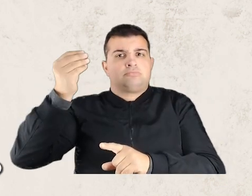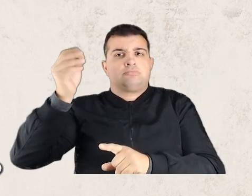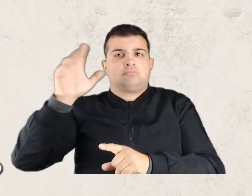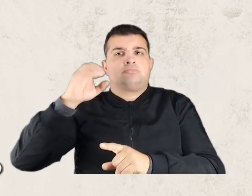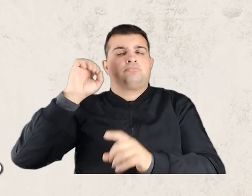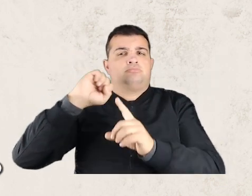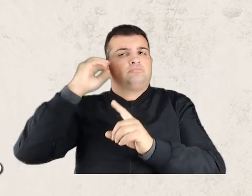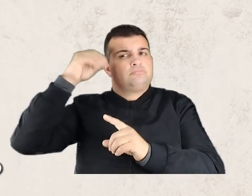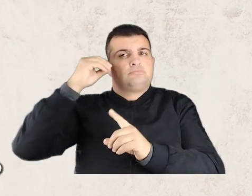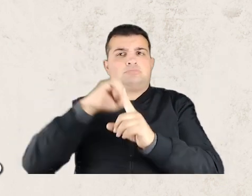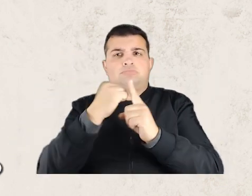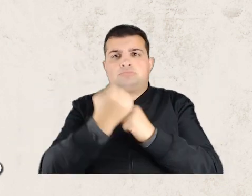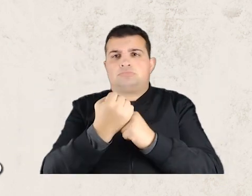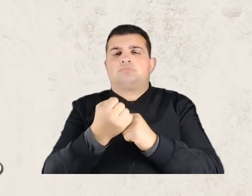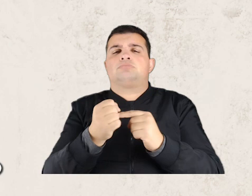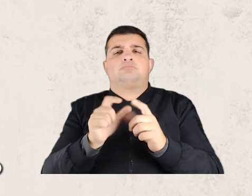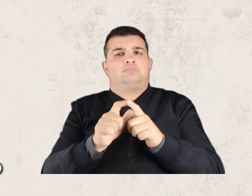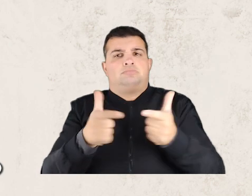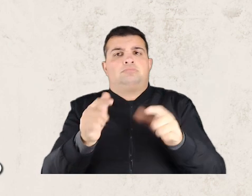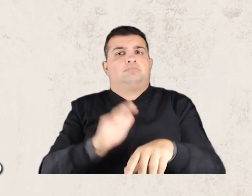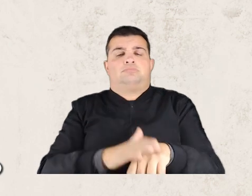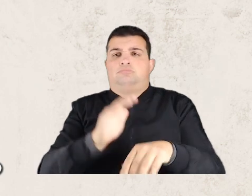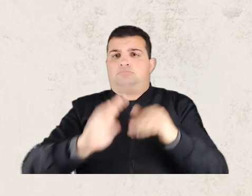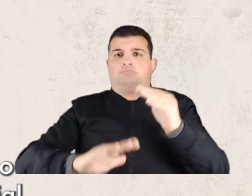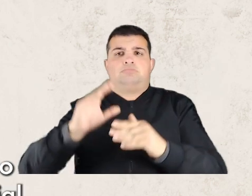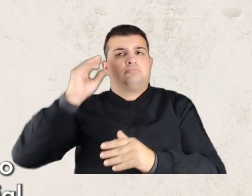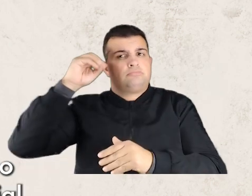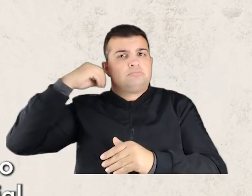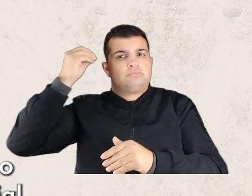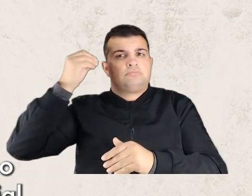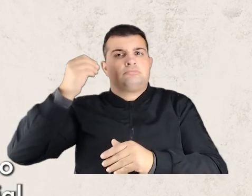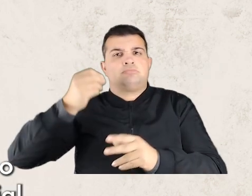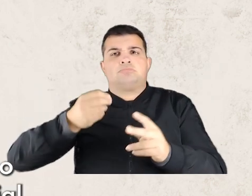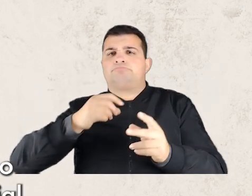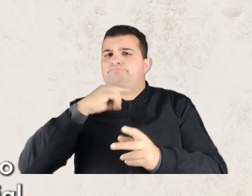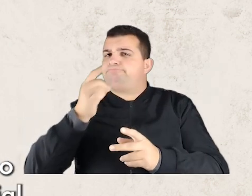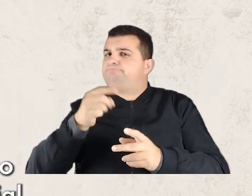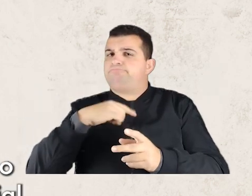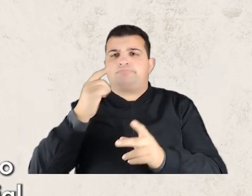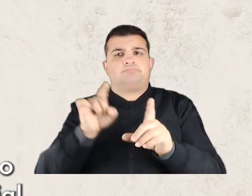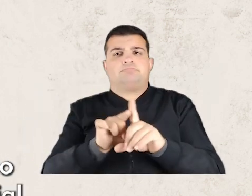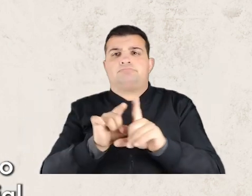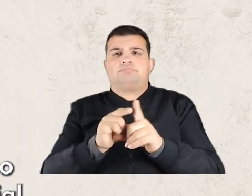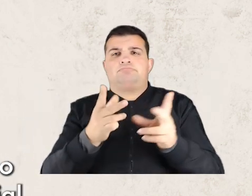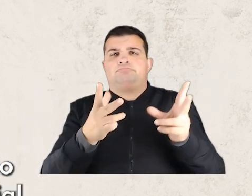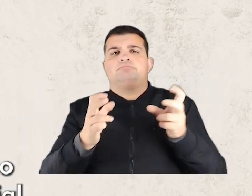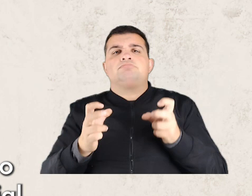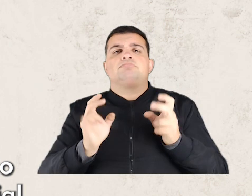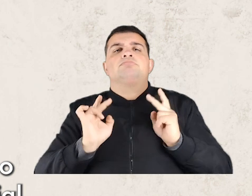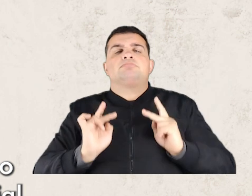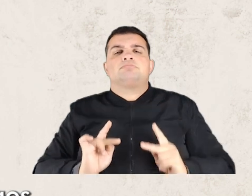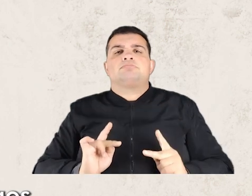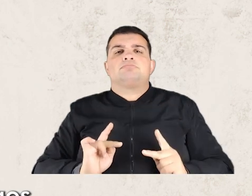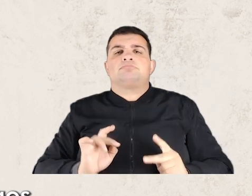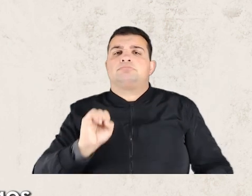a educação e a psicologia do trabalho, ou a psicologia industrial, como esses campos, enormes campos de atuação do psicólogo. Então, a